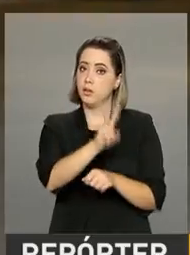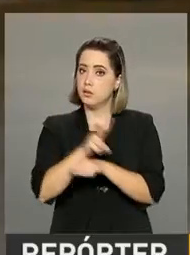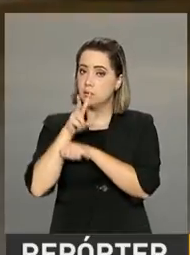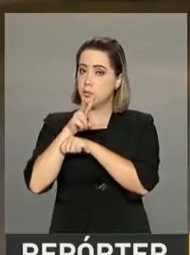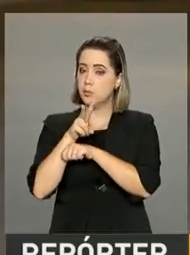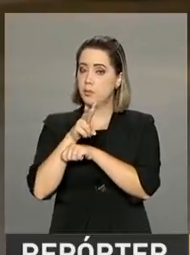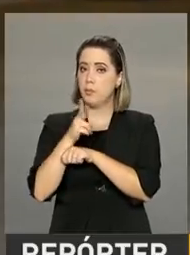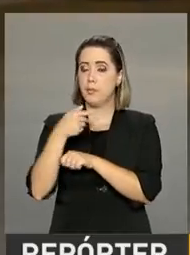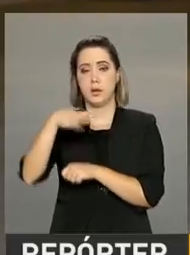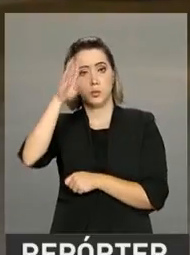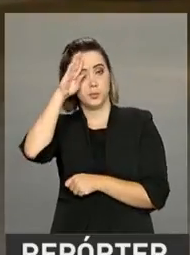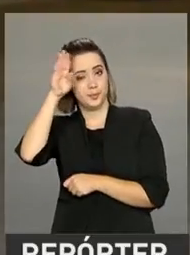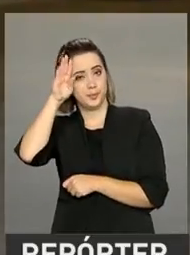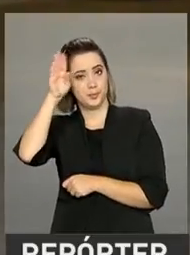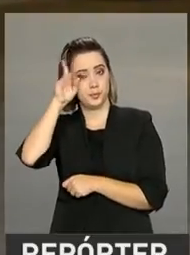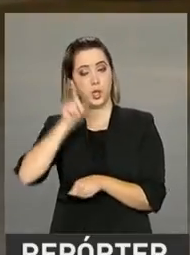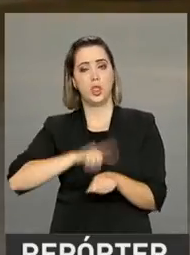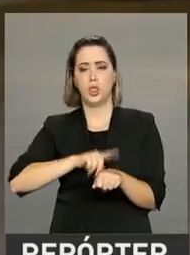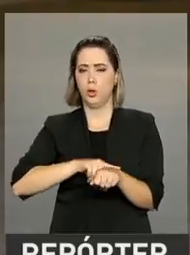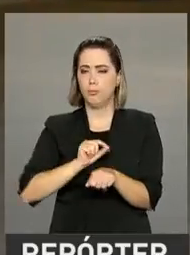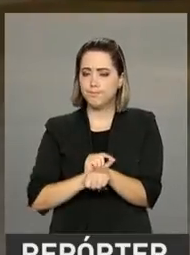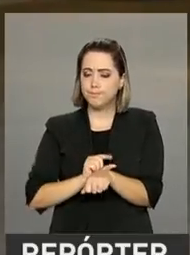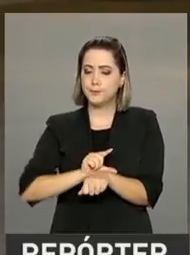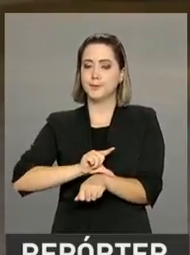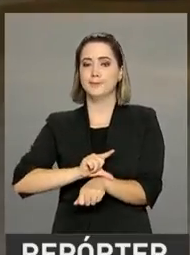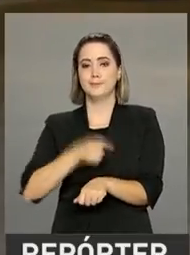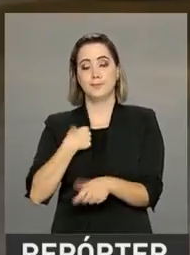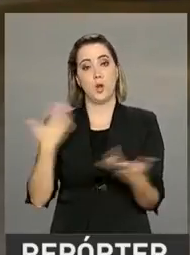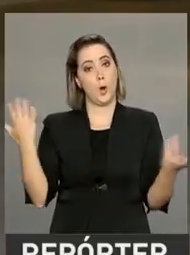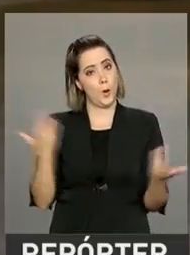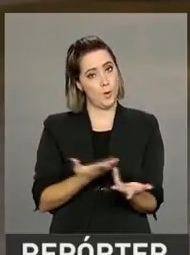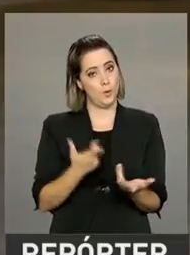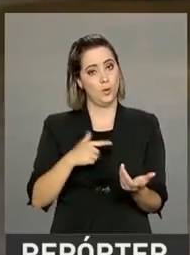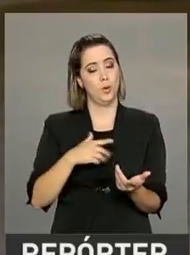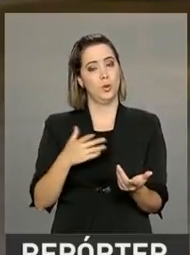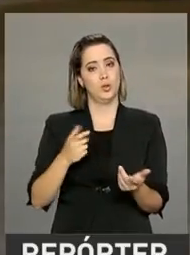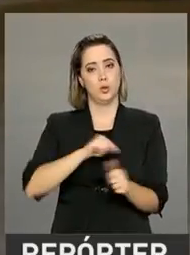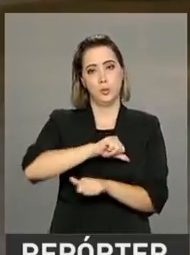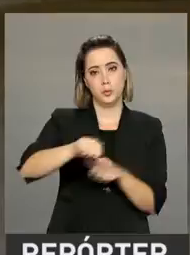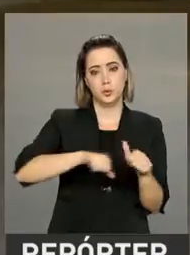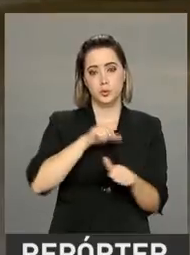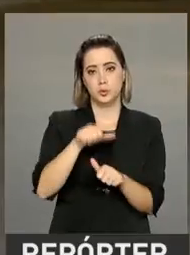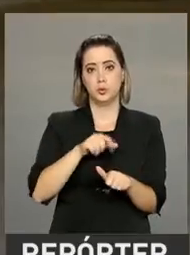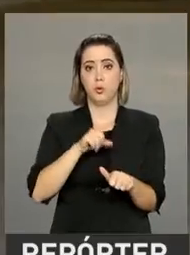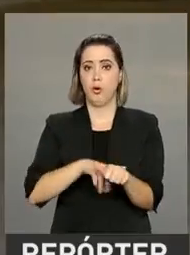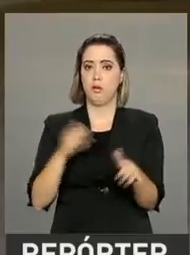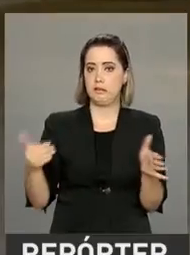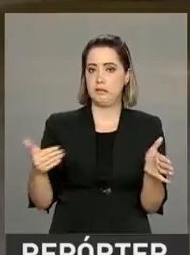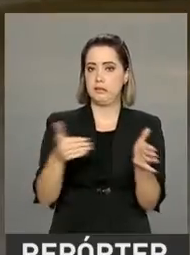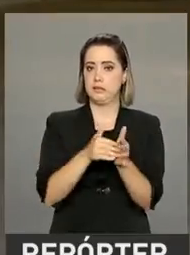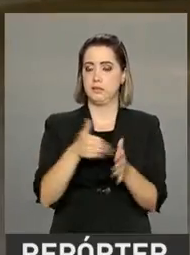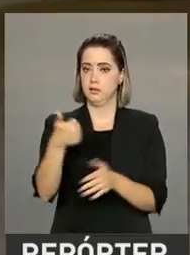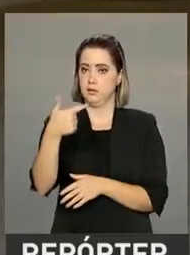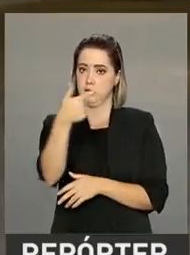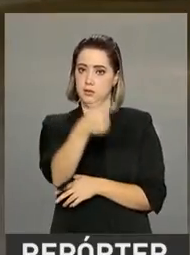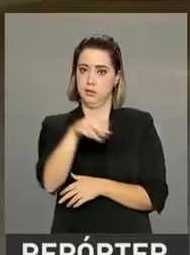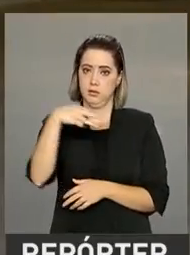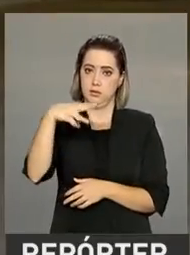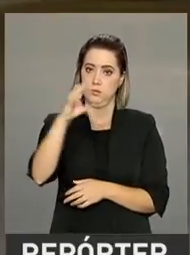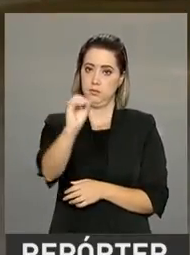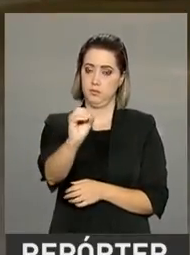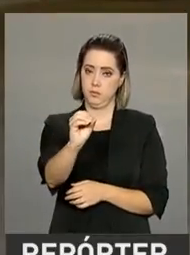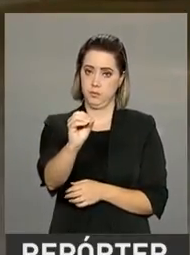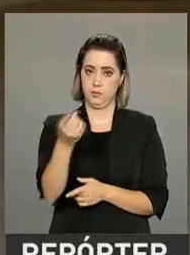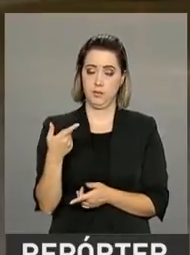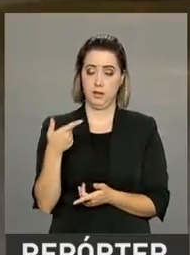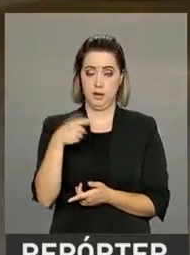mais um tempinho o prazo que acabaria hoje foi prorrogado até o dia 17 de março então os candidatos que ficarão